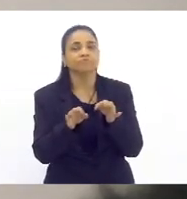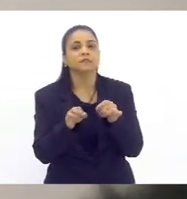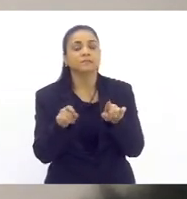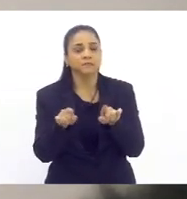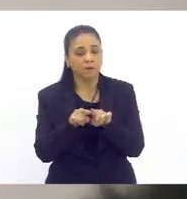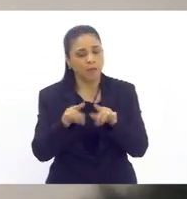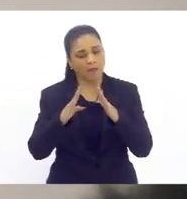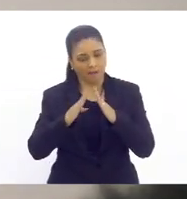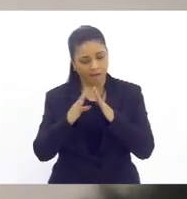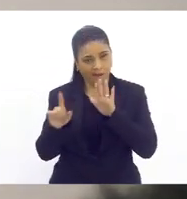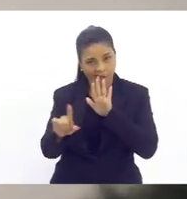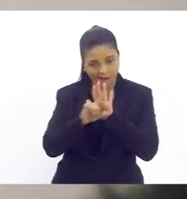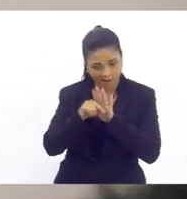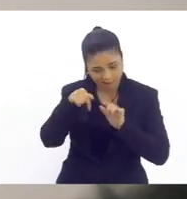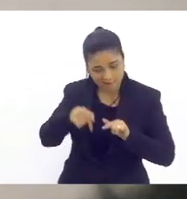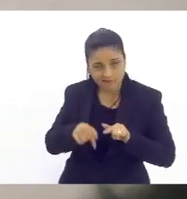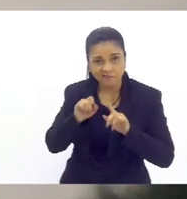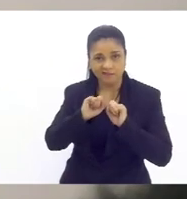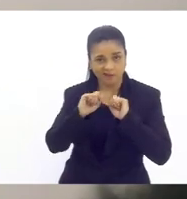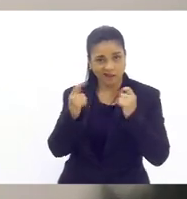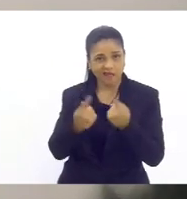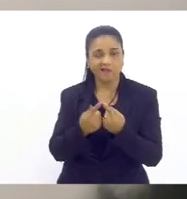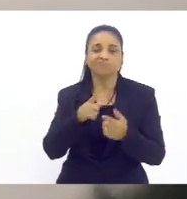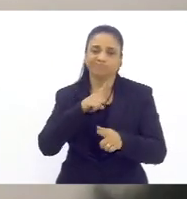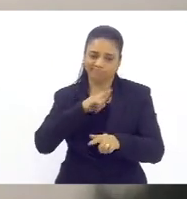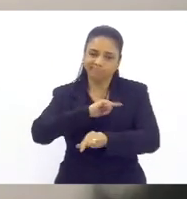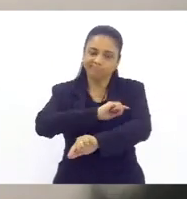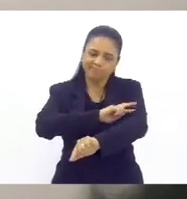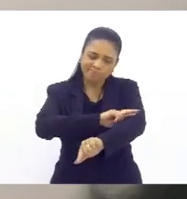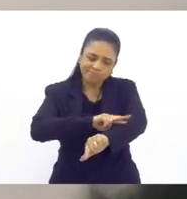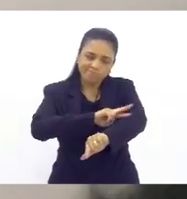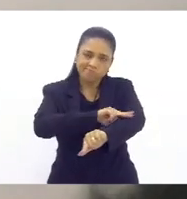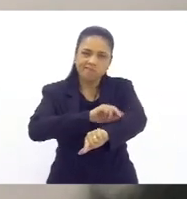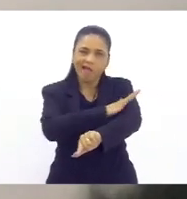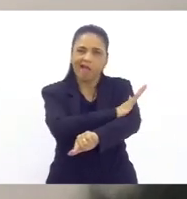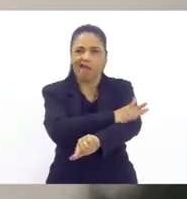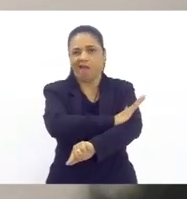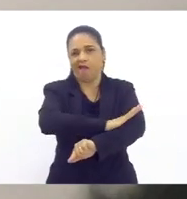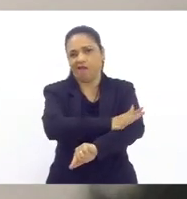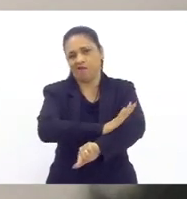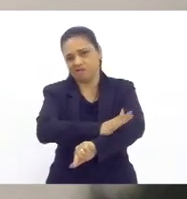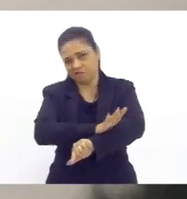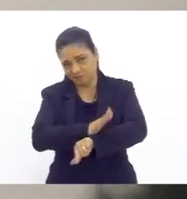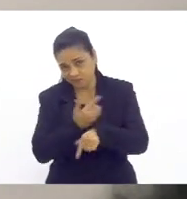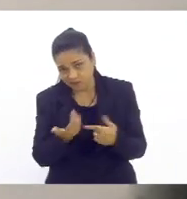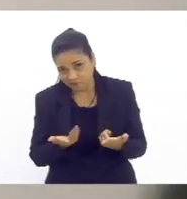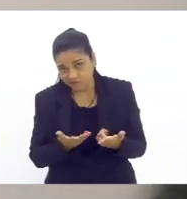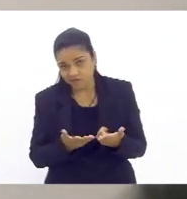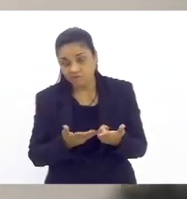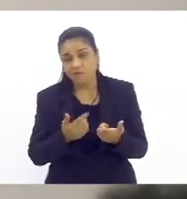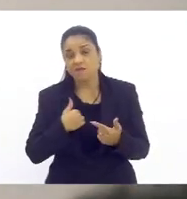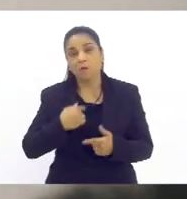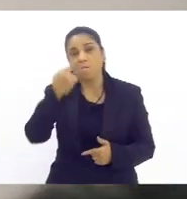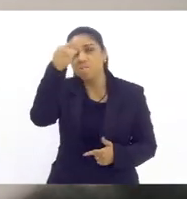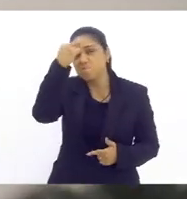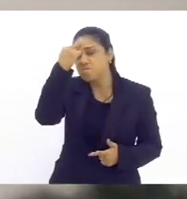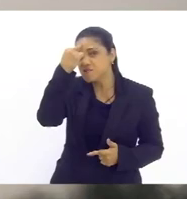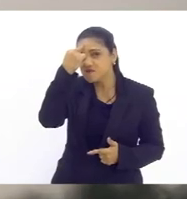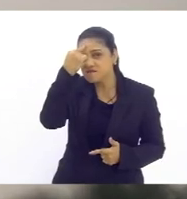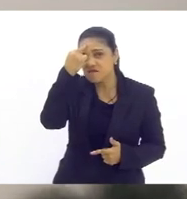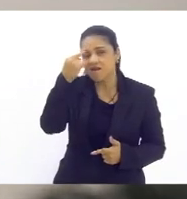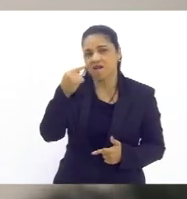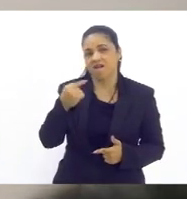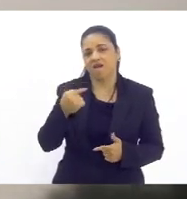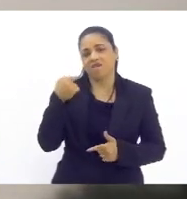essa casa é racista então pensar né foi colocado aqui de que a